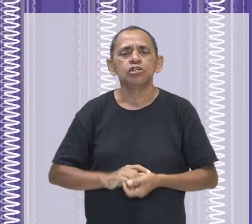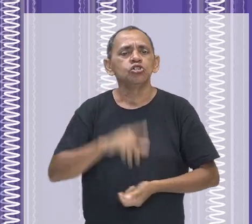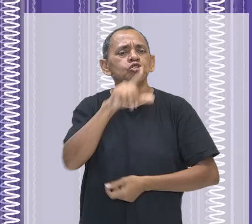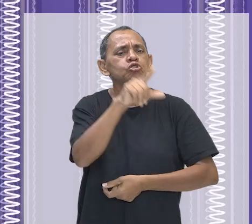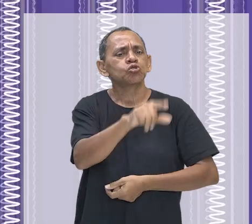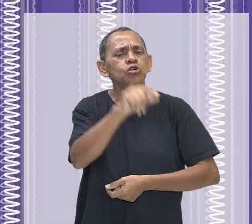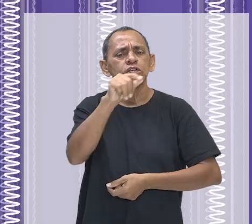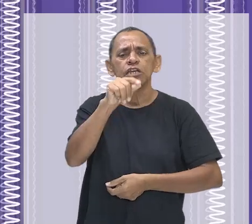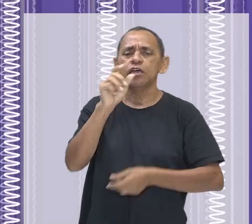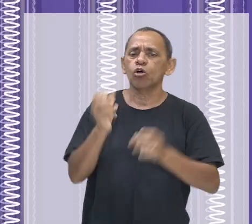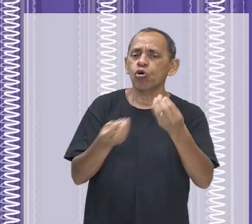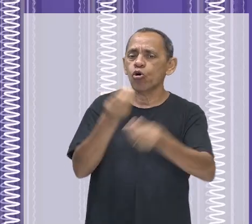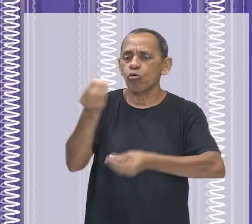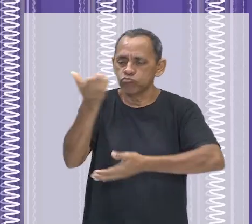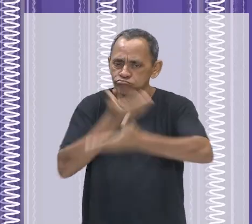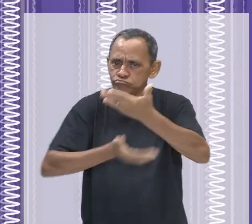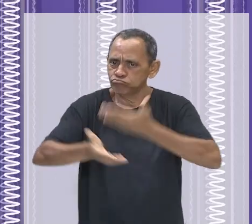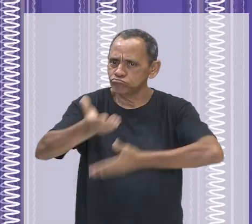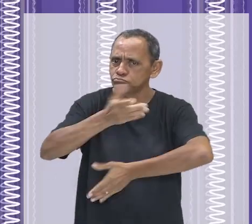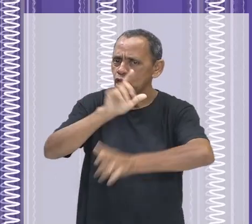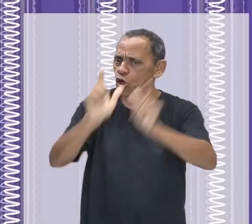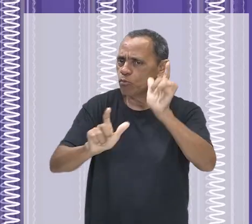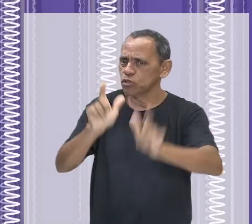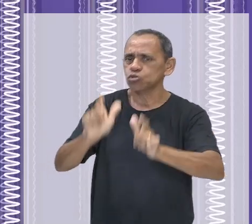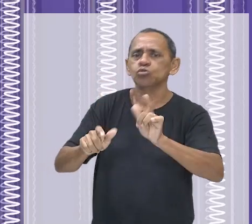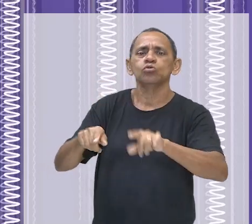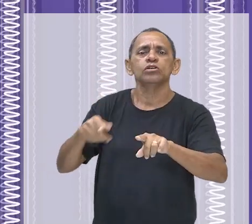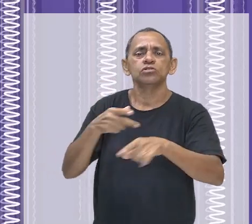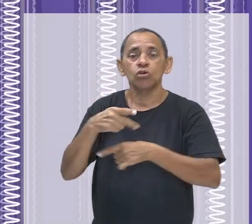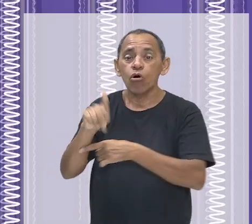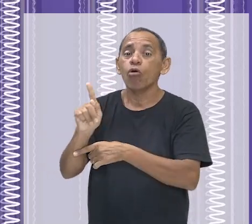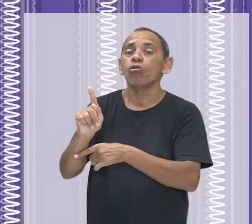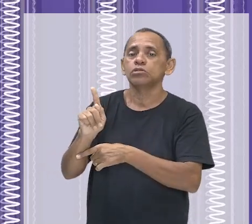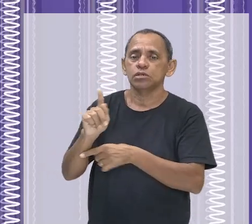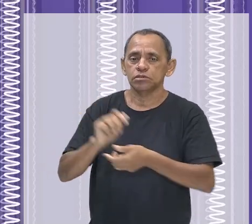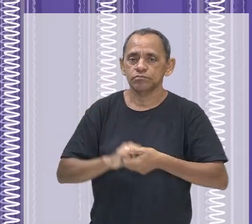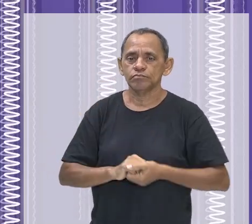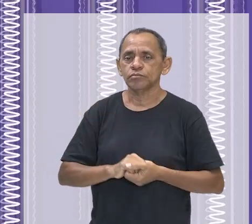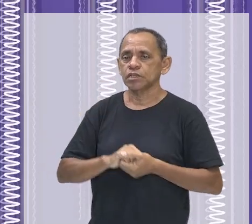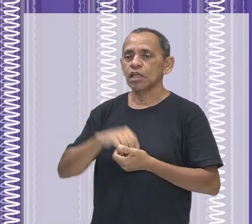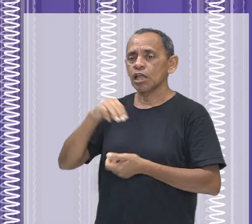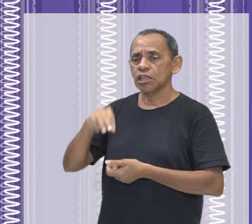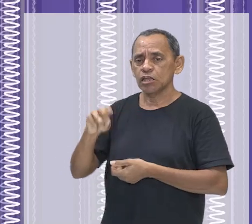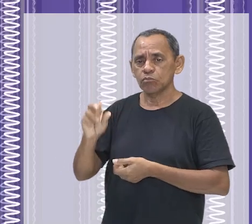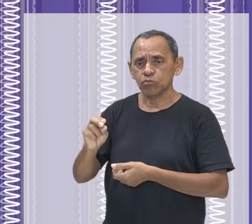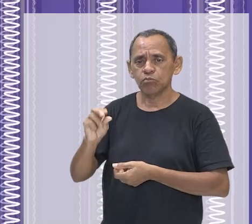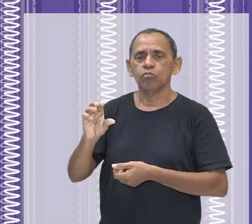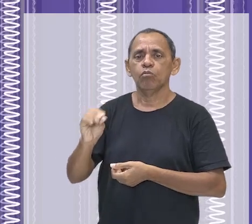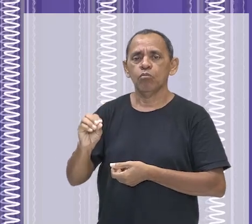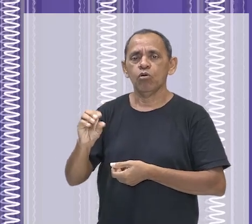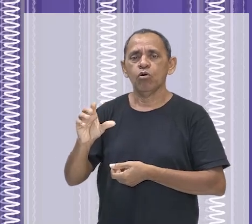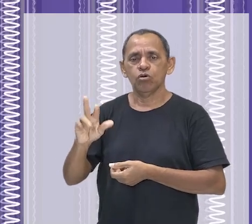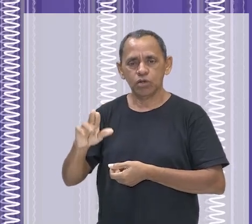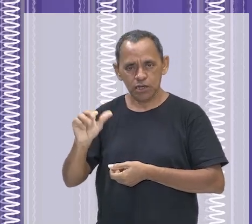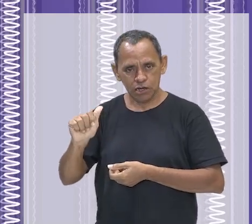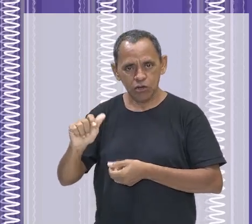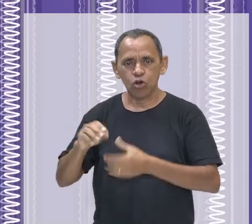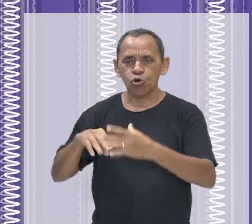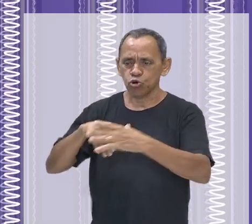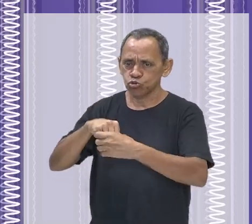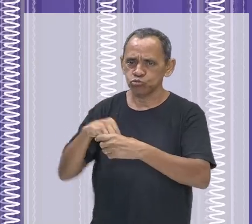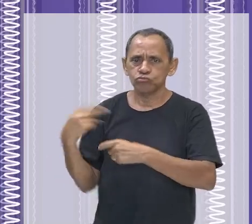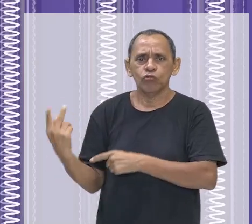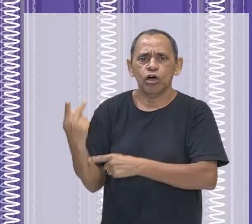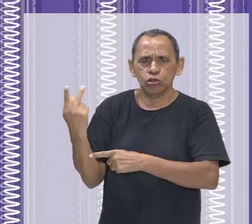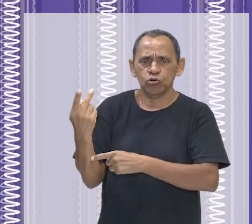outras vidas. Enquanto que a dimensão da moral é esse conjunto de valores, como foi